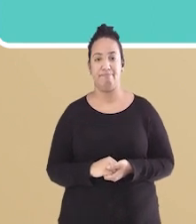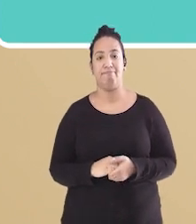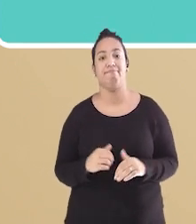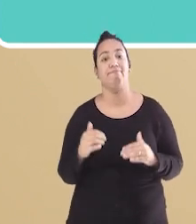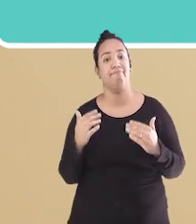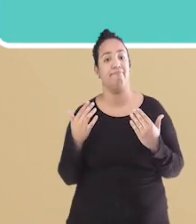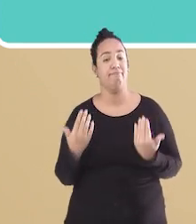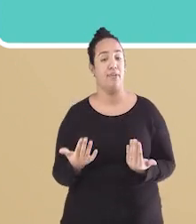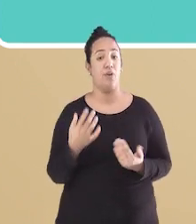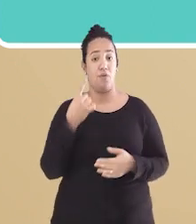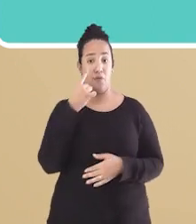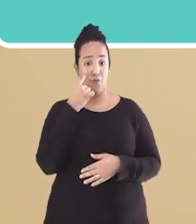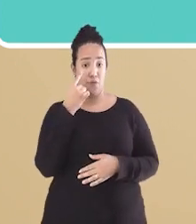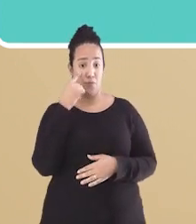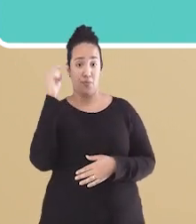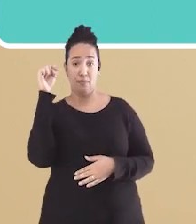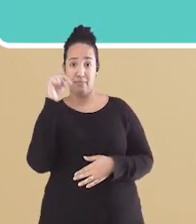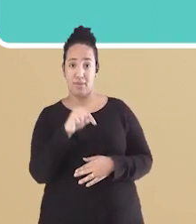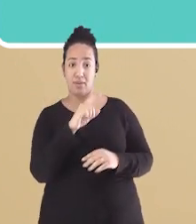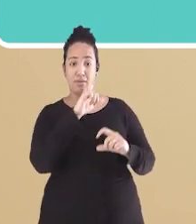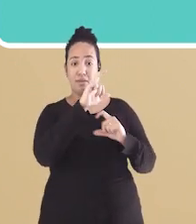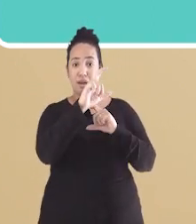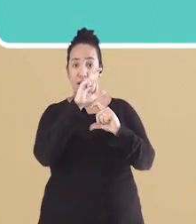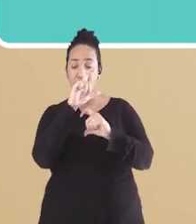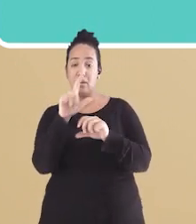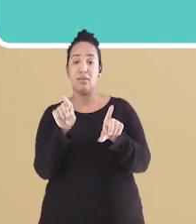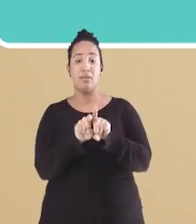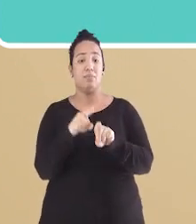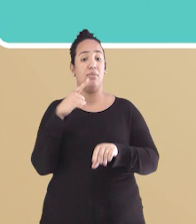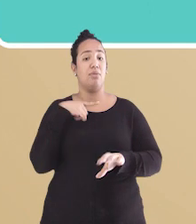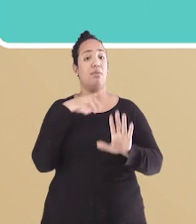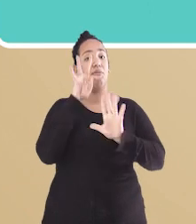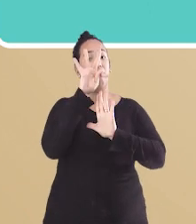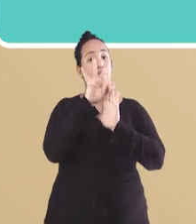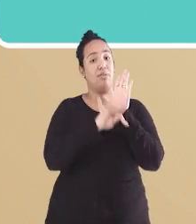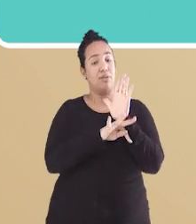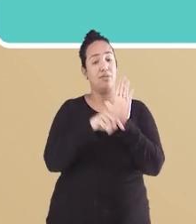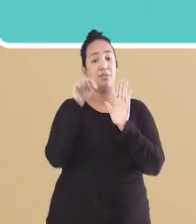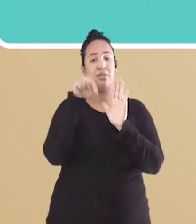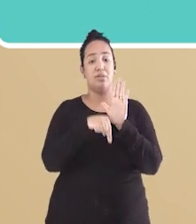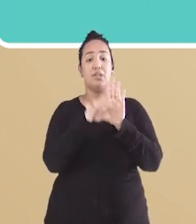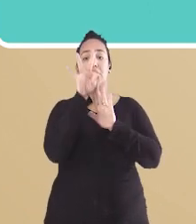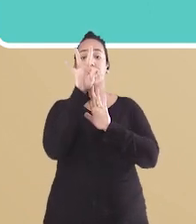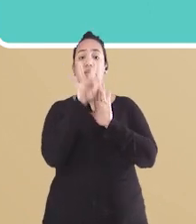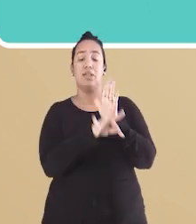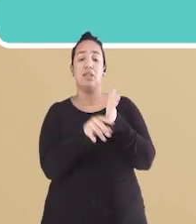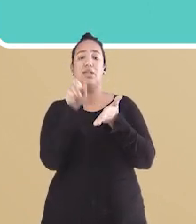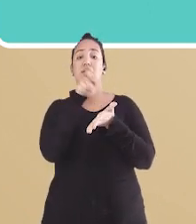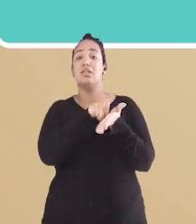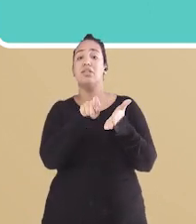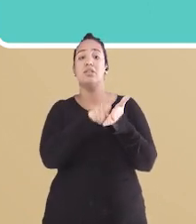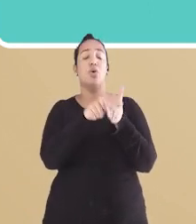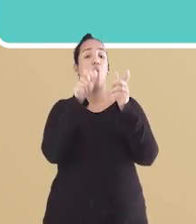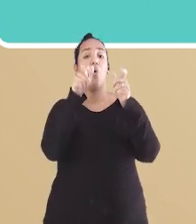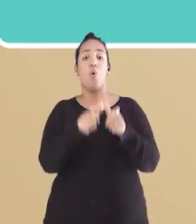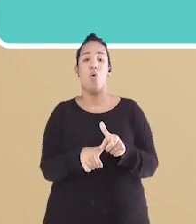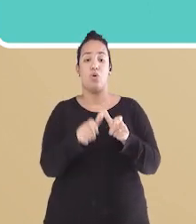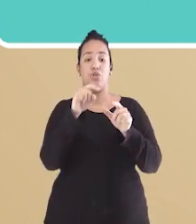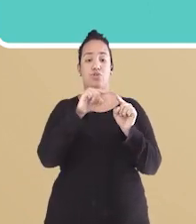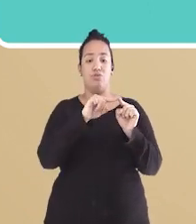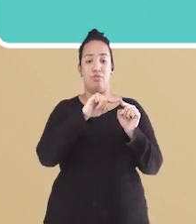Veja que, além dos quadrinhos, ela tem textos, e os textos são escritos dentro de